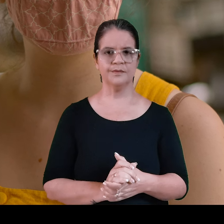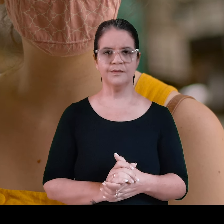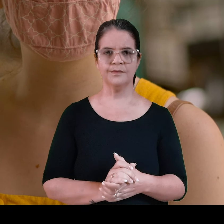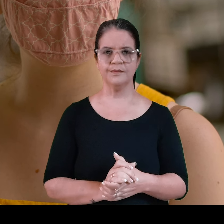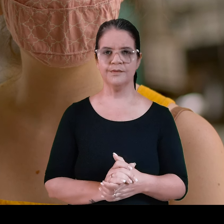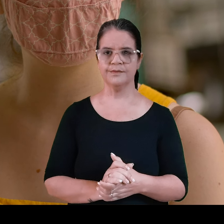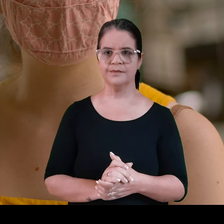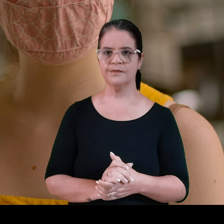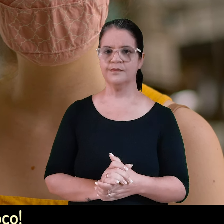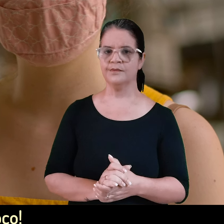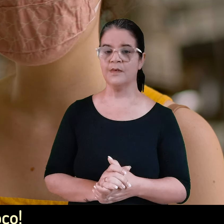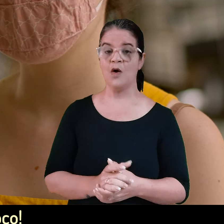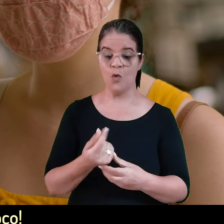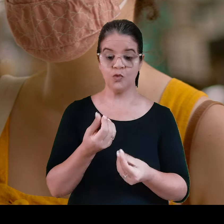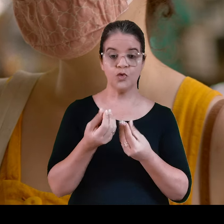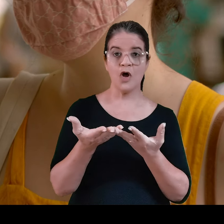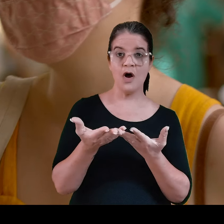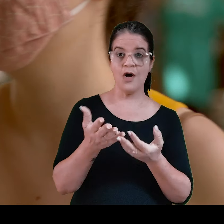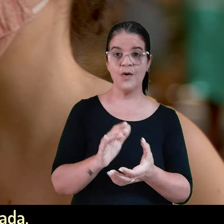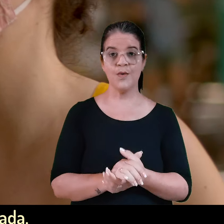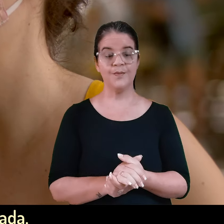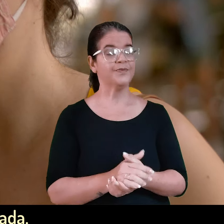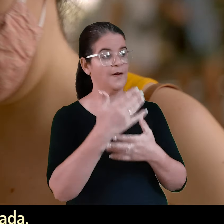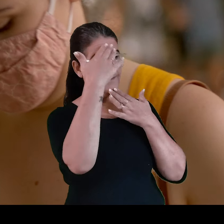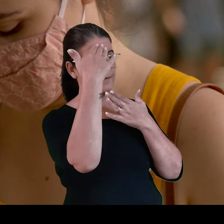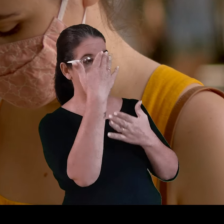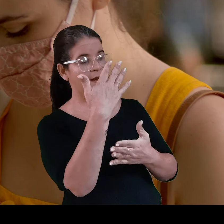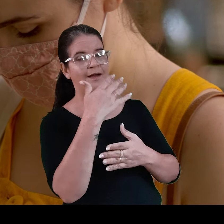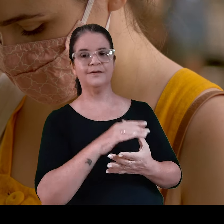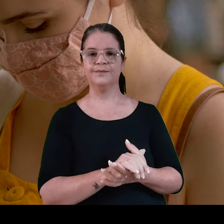Encaram-se. Ela trava. O troco. Obrigada.